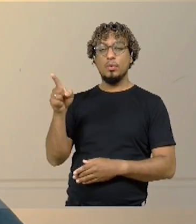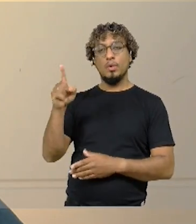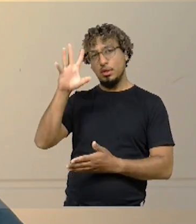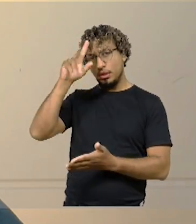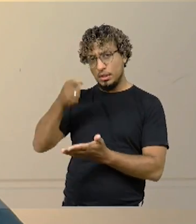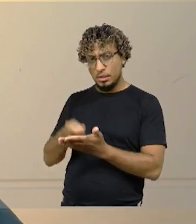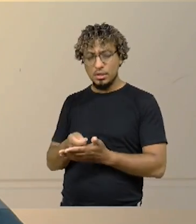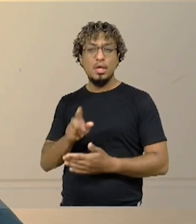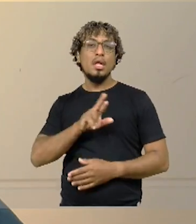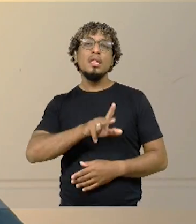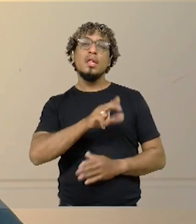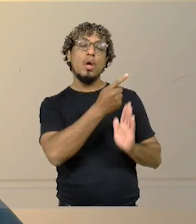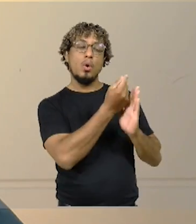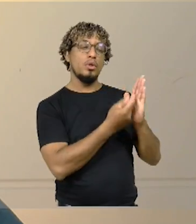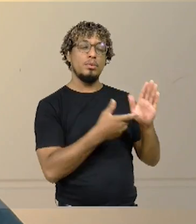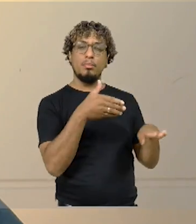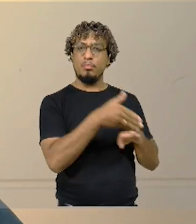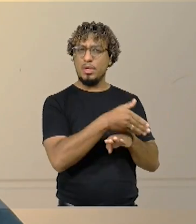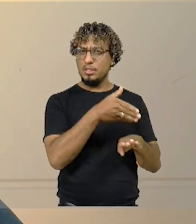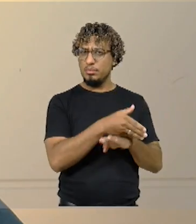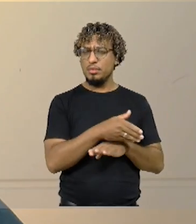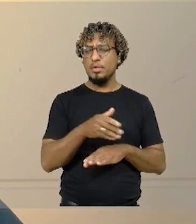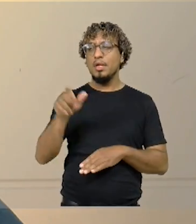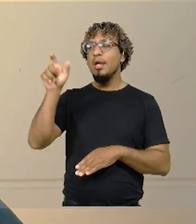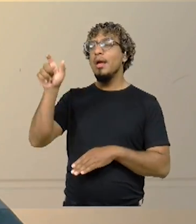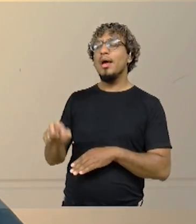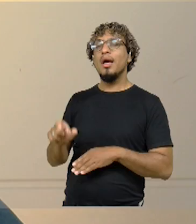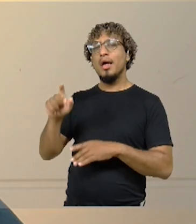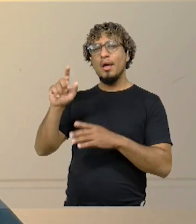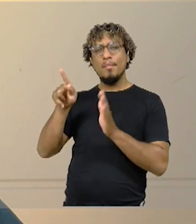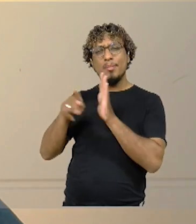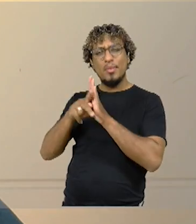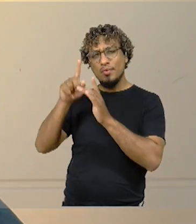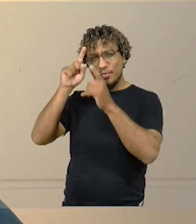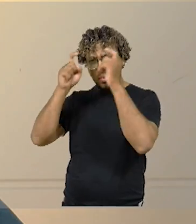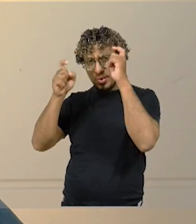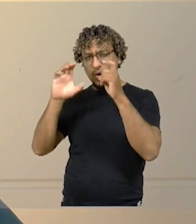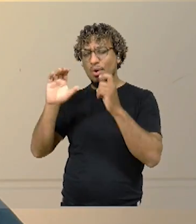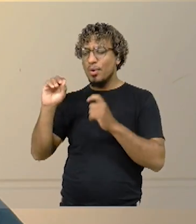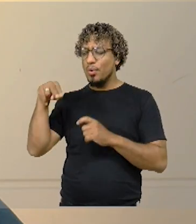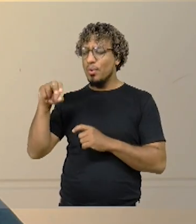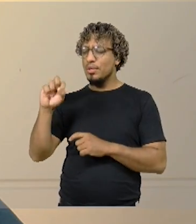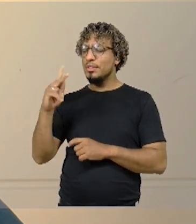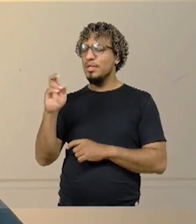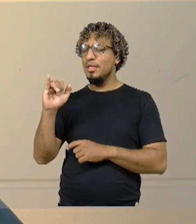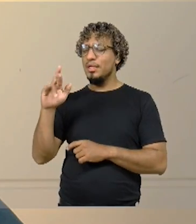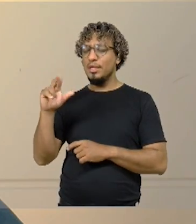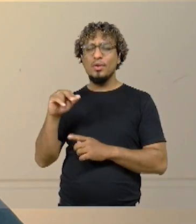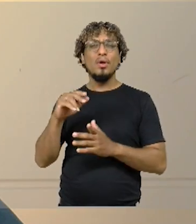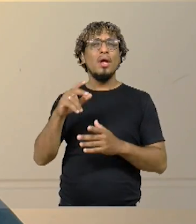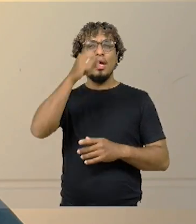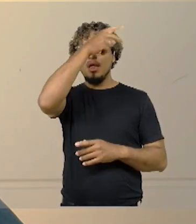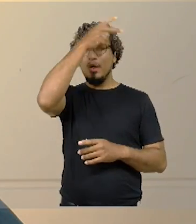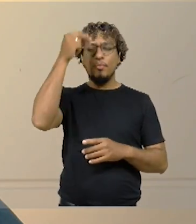o professor hoje não tem nem pincel, né, para poder ir para o quadro. Os ar-condicionados,